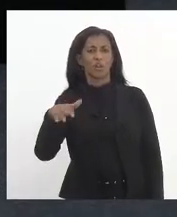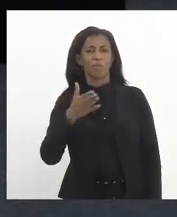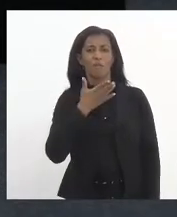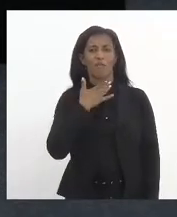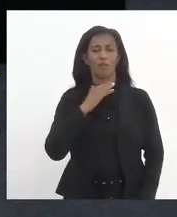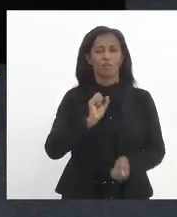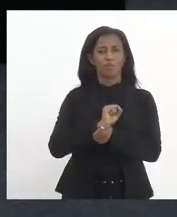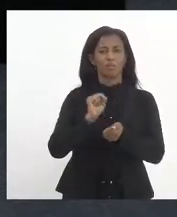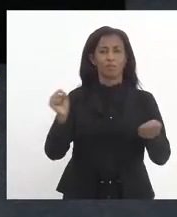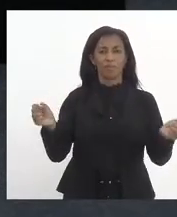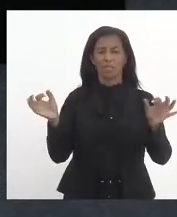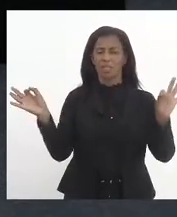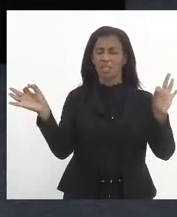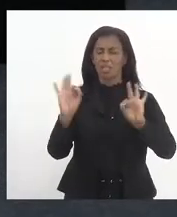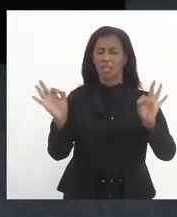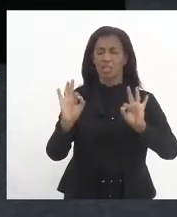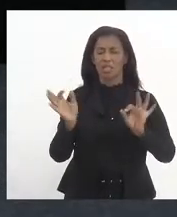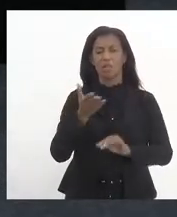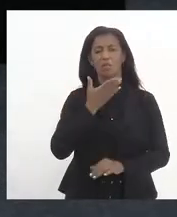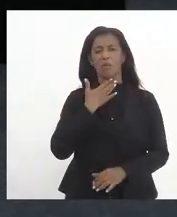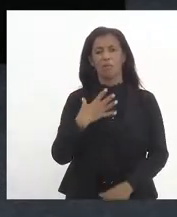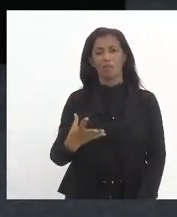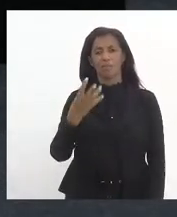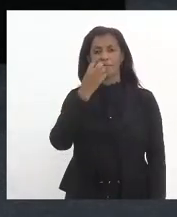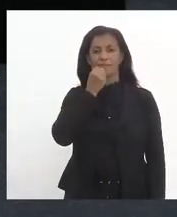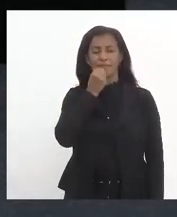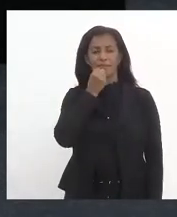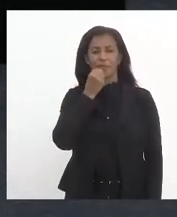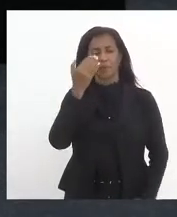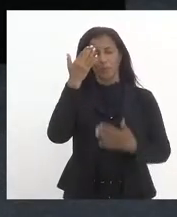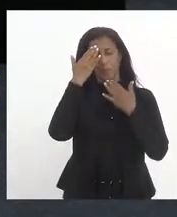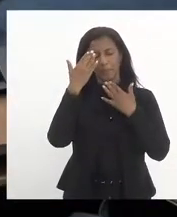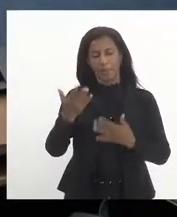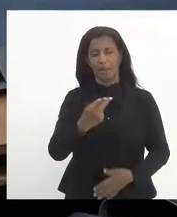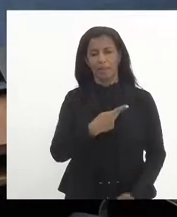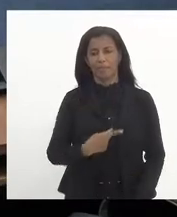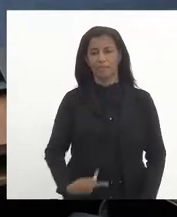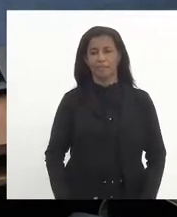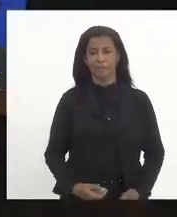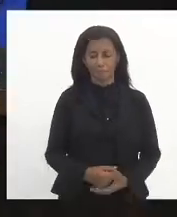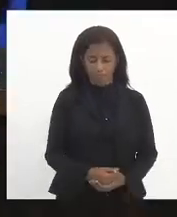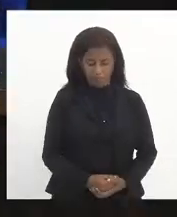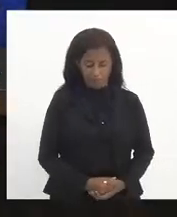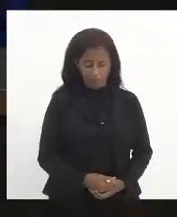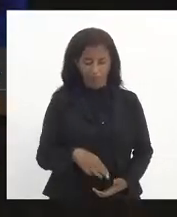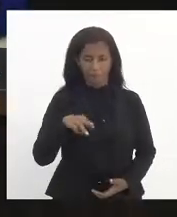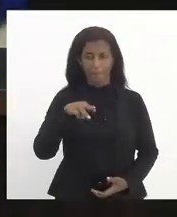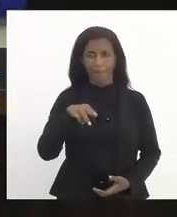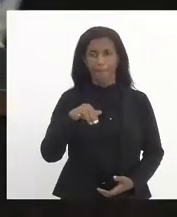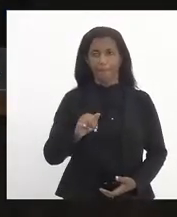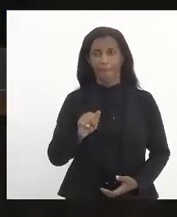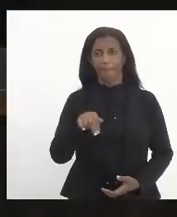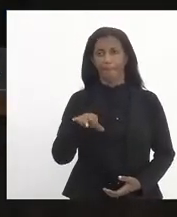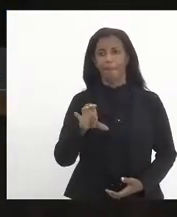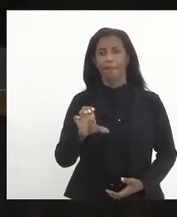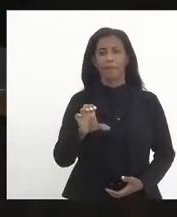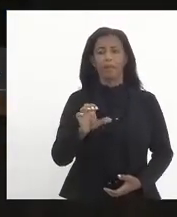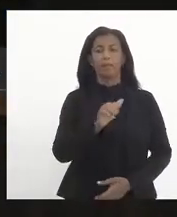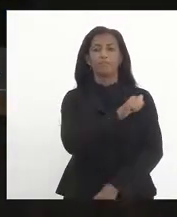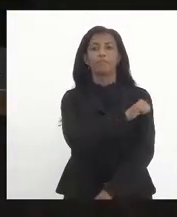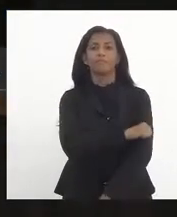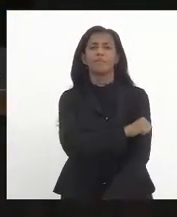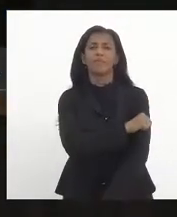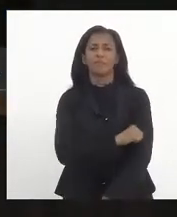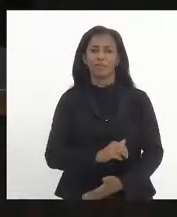Liberdade, e que nenhuma voz seja silenciada. Obrigada, senhor presidente. Deputado Carlos Mink, ou enfermeira,